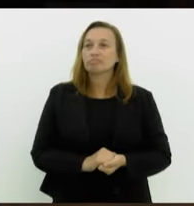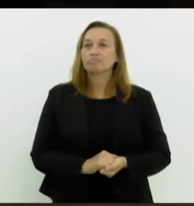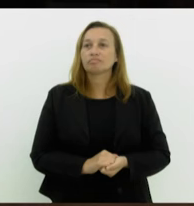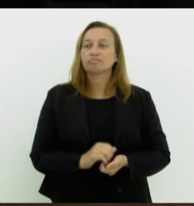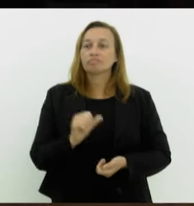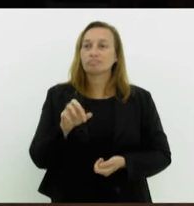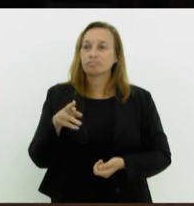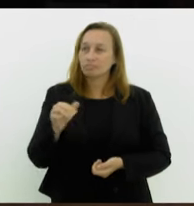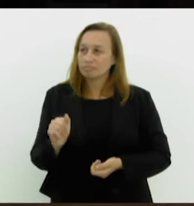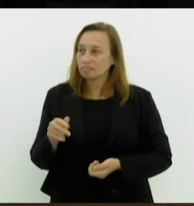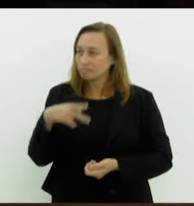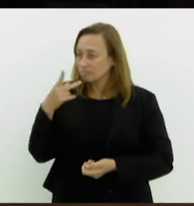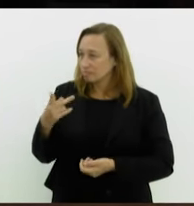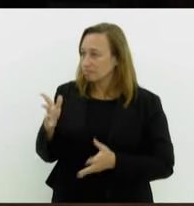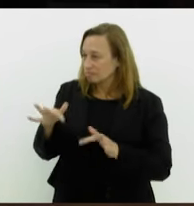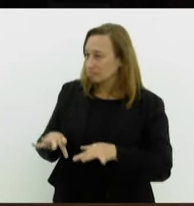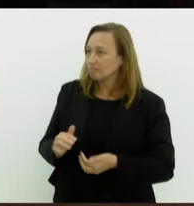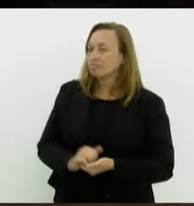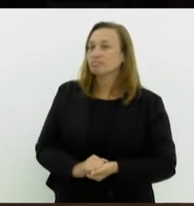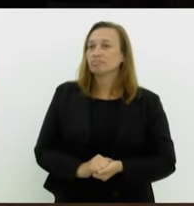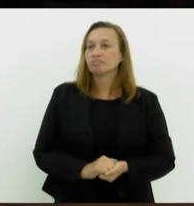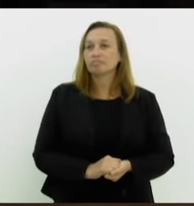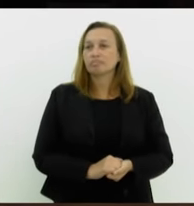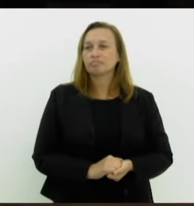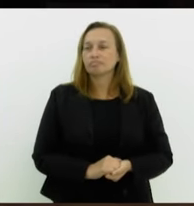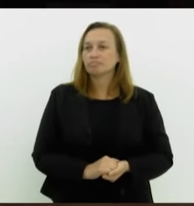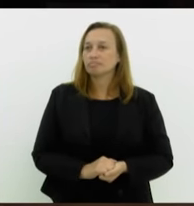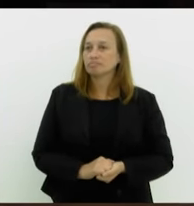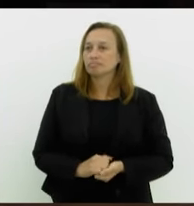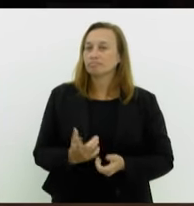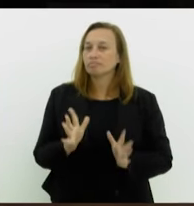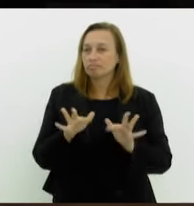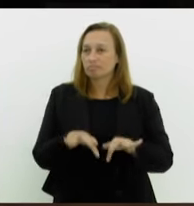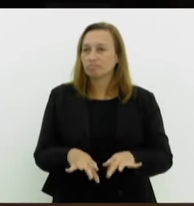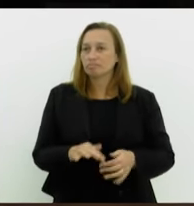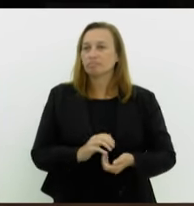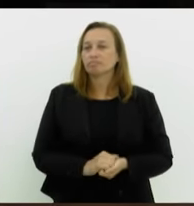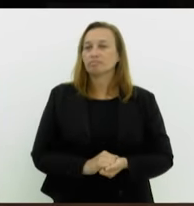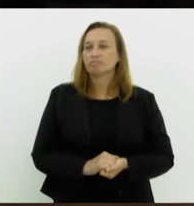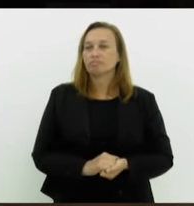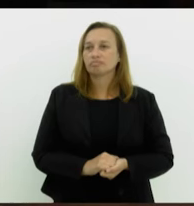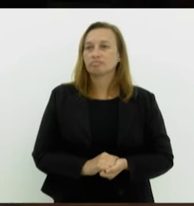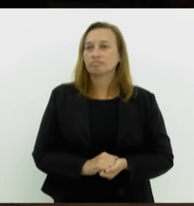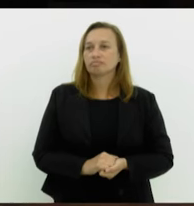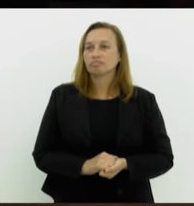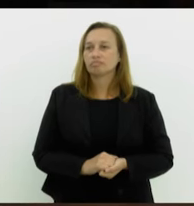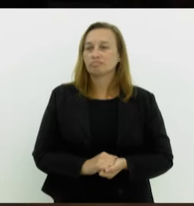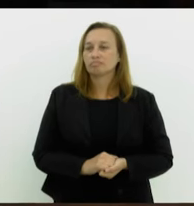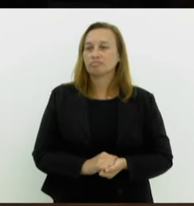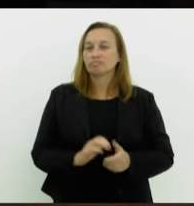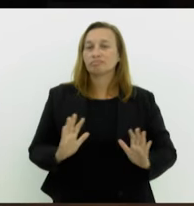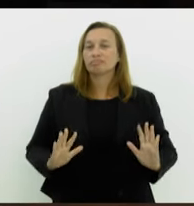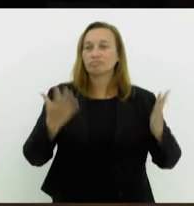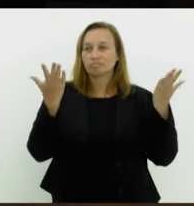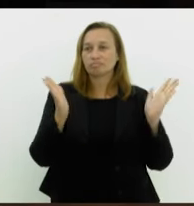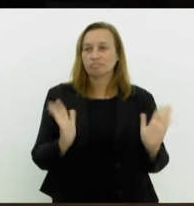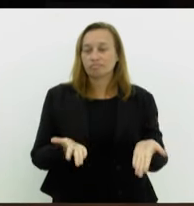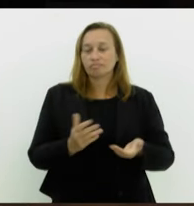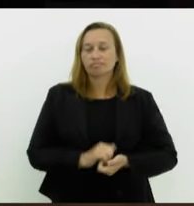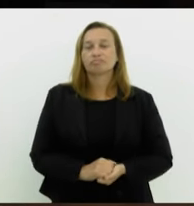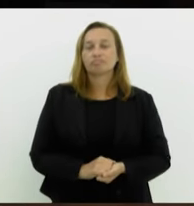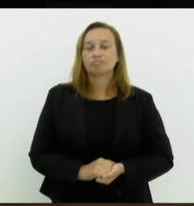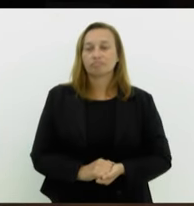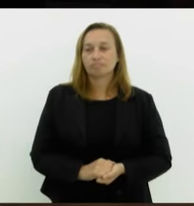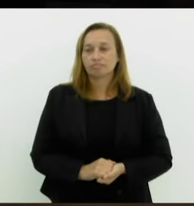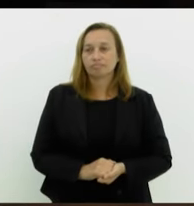Soraia vai fazer suas considerações finais e aí eu encerro a nossa nosso